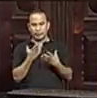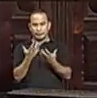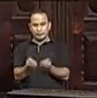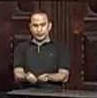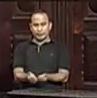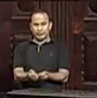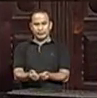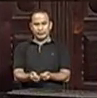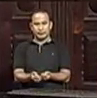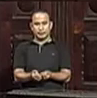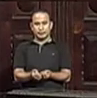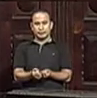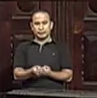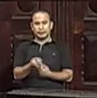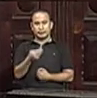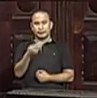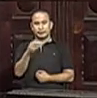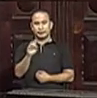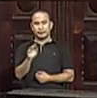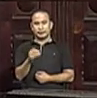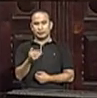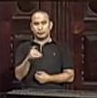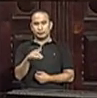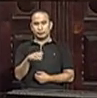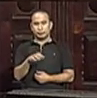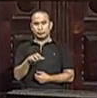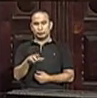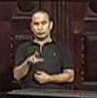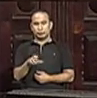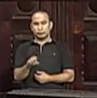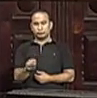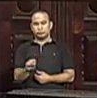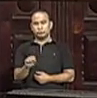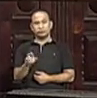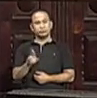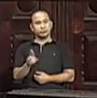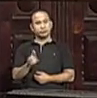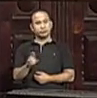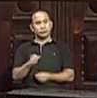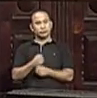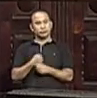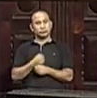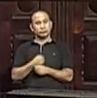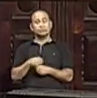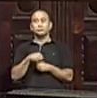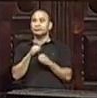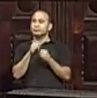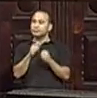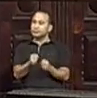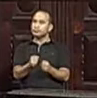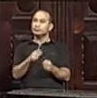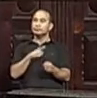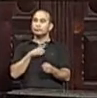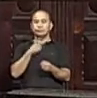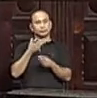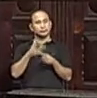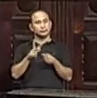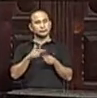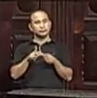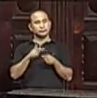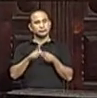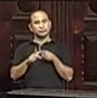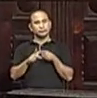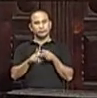arrecadar 300 milhões de reais ano, que isso poderia afetar